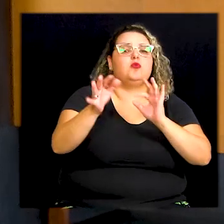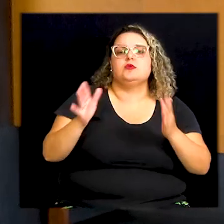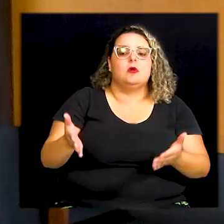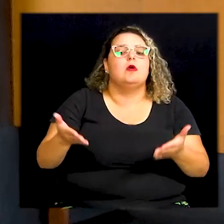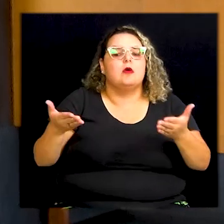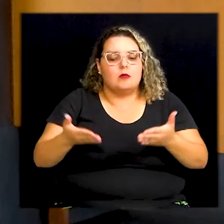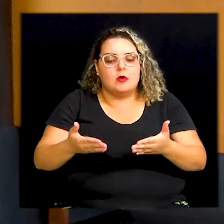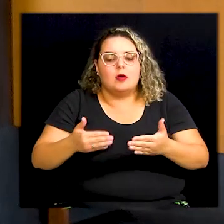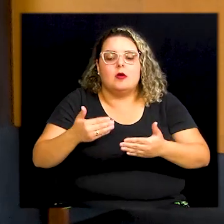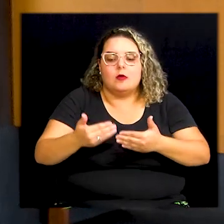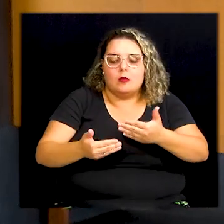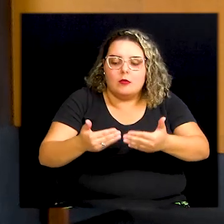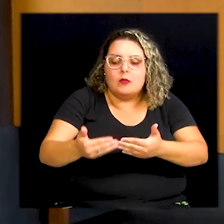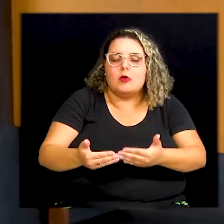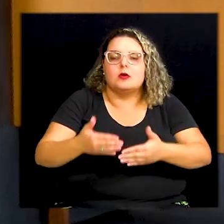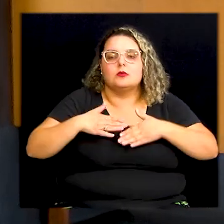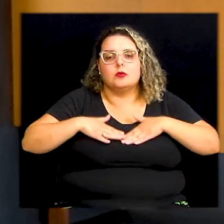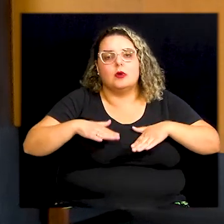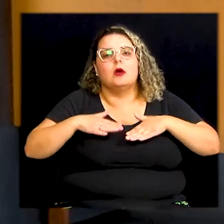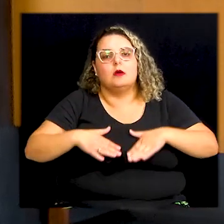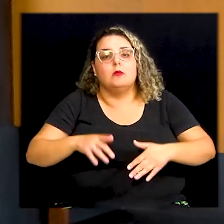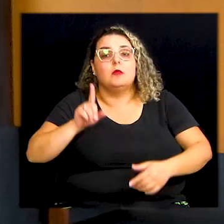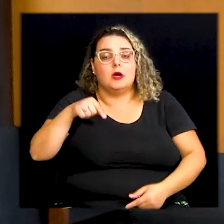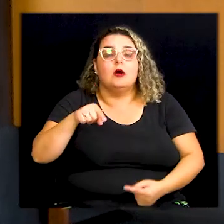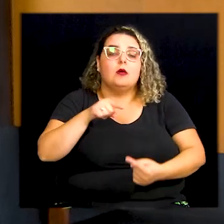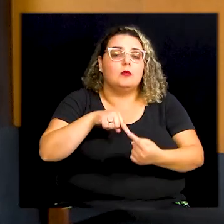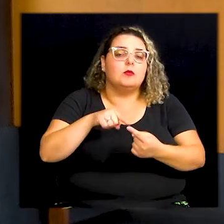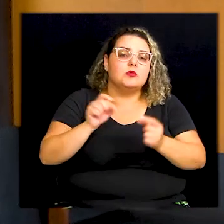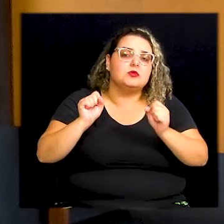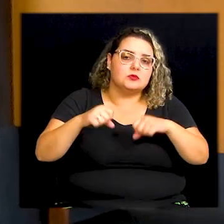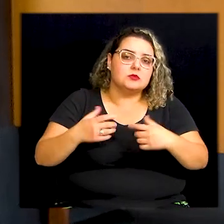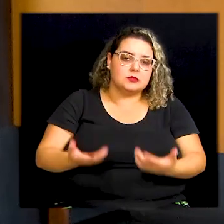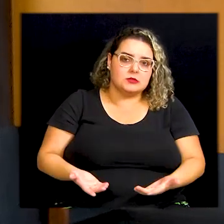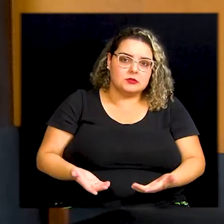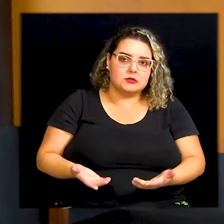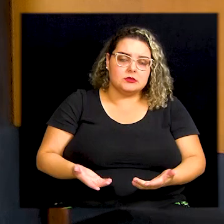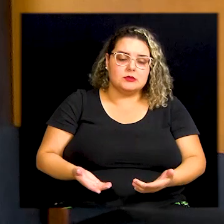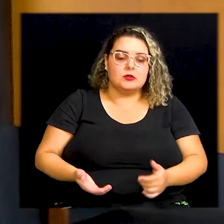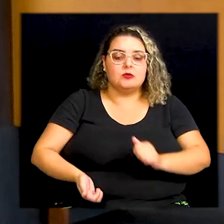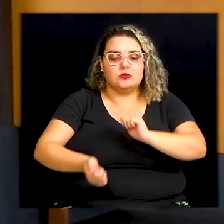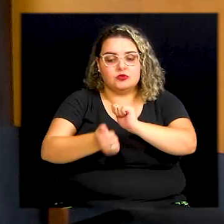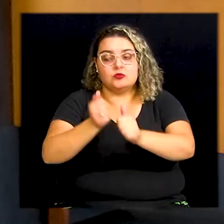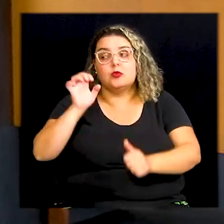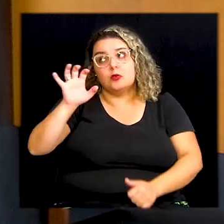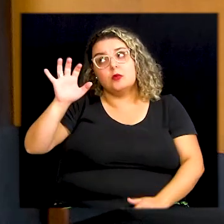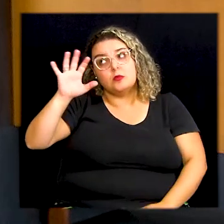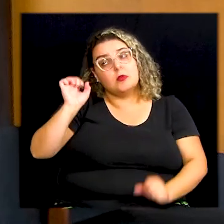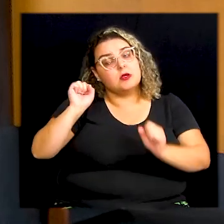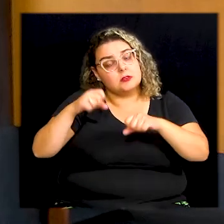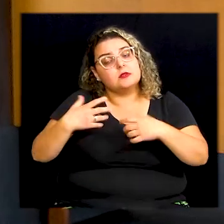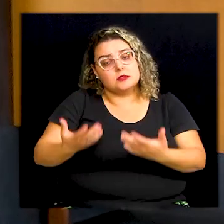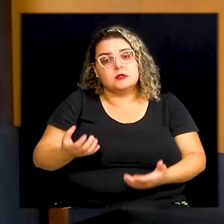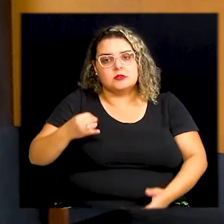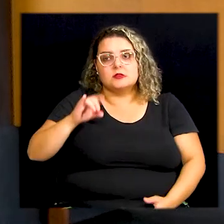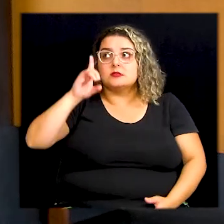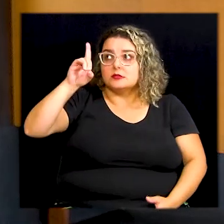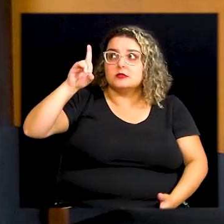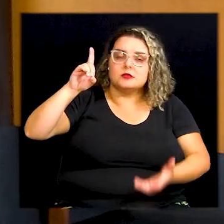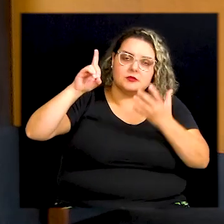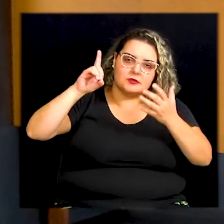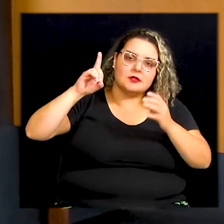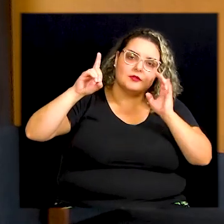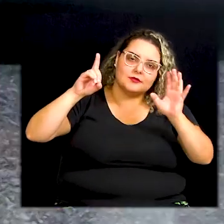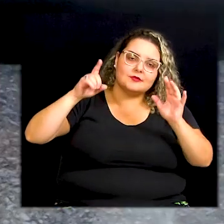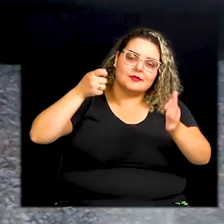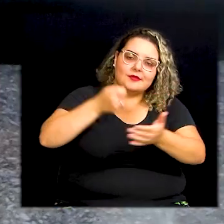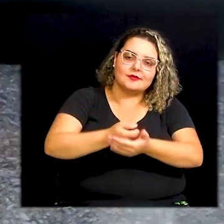presente, tem que dar um passo de cada vez. Então, mas é um objetivo sim, é um objetivo jogar no futebol europeu e, se Deus quiser, também vai ser